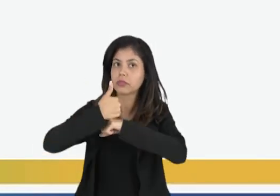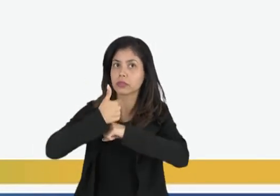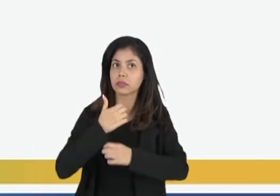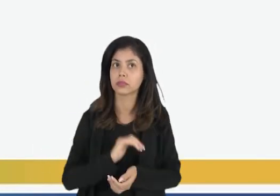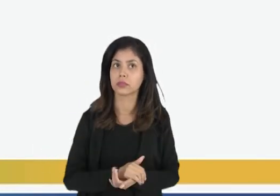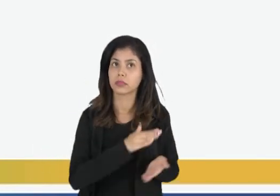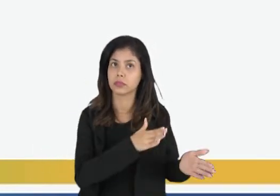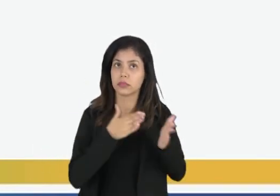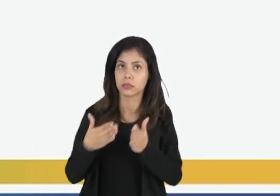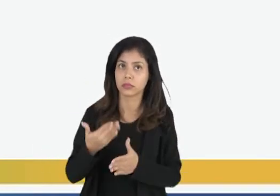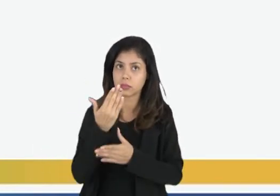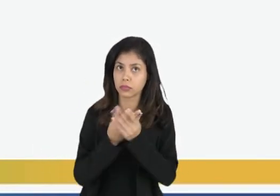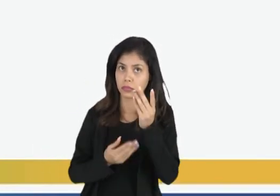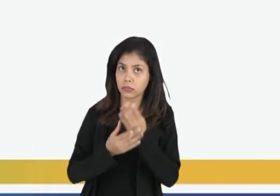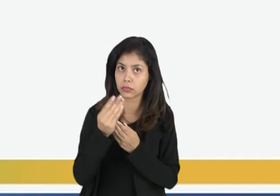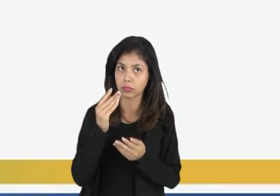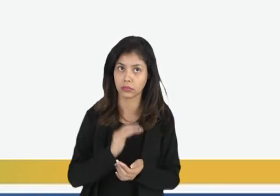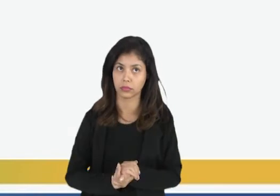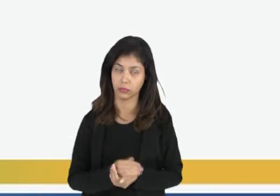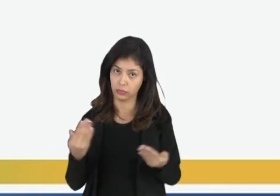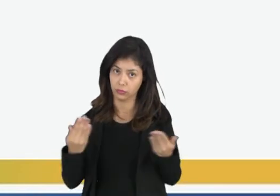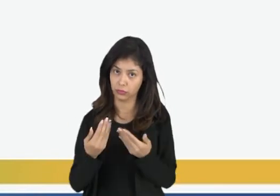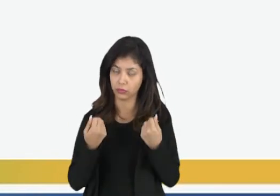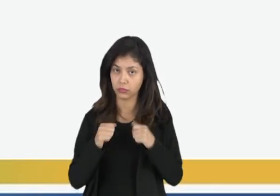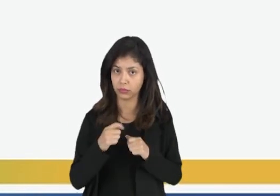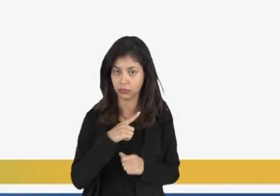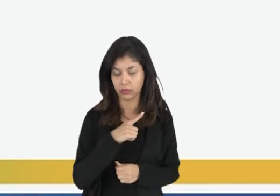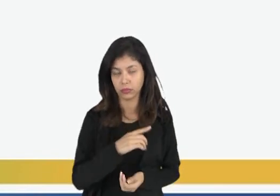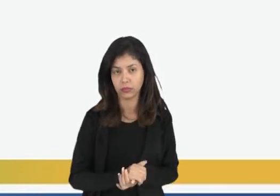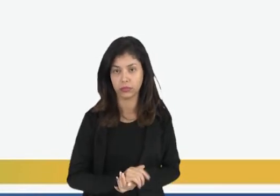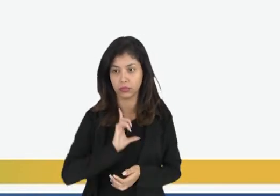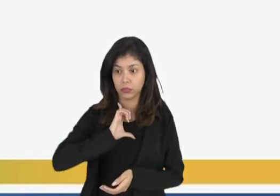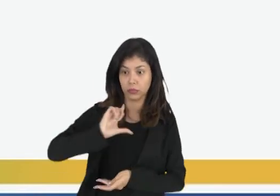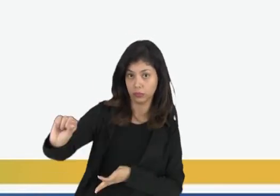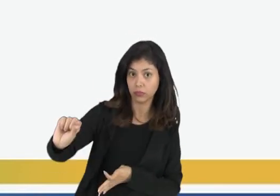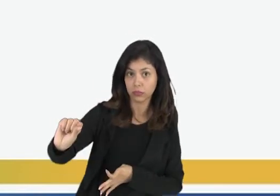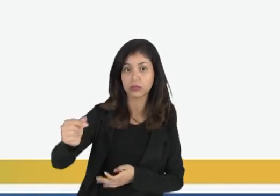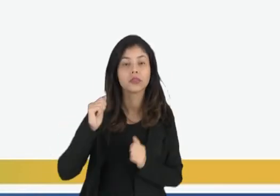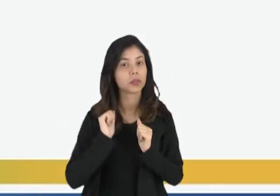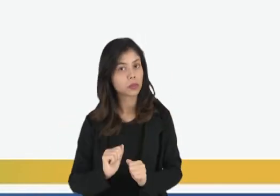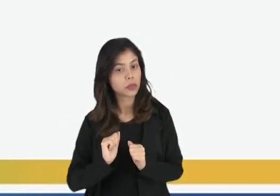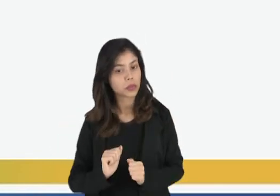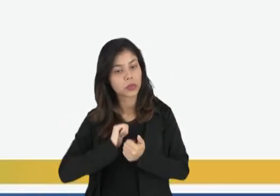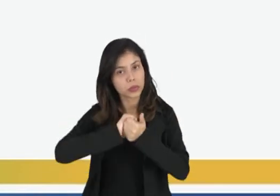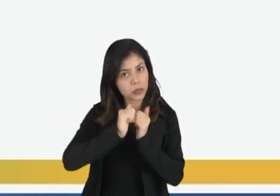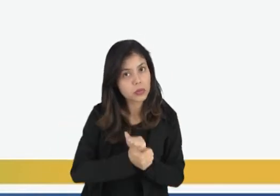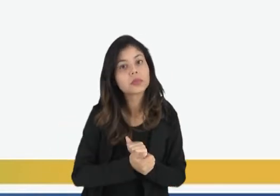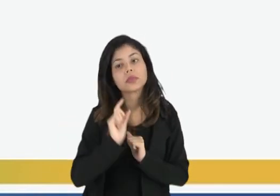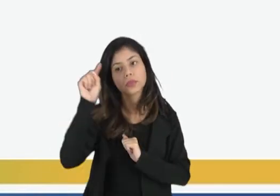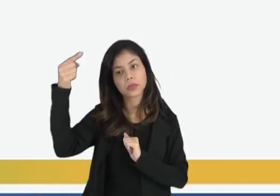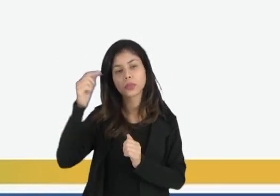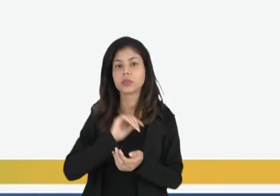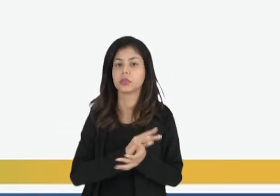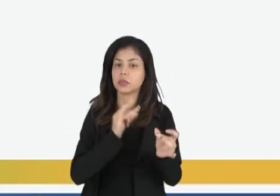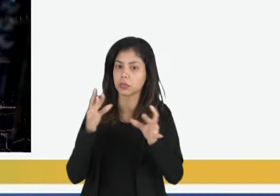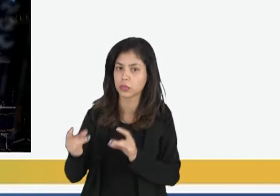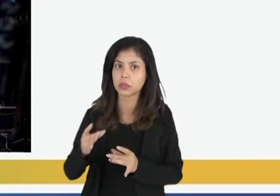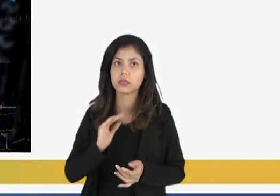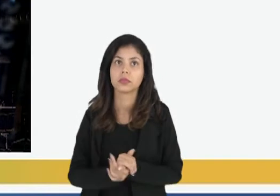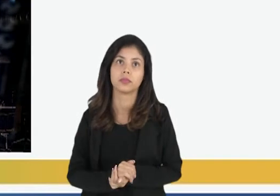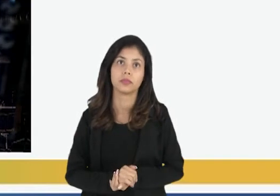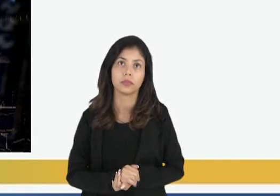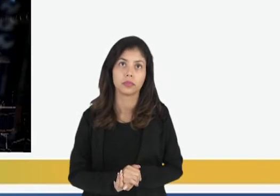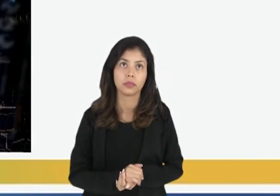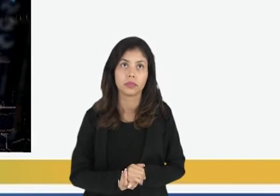de parte de mão de obra hoje disponível, ou seja, correr atrás para poder se adaptar àquilo que o mercado oferece.